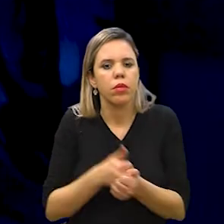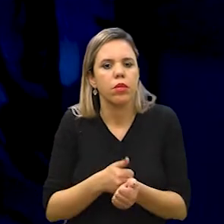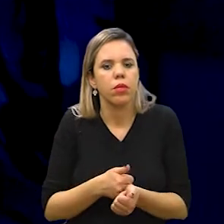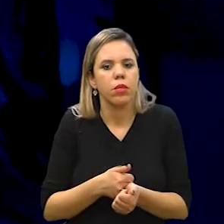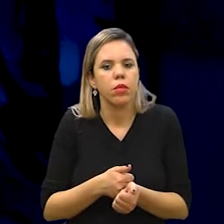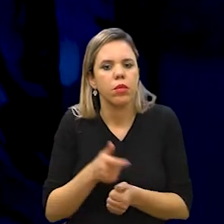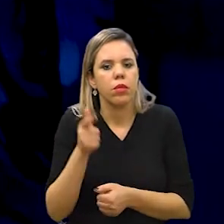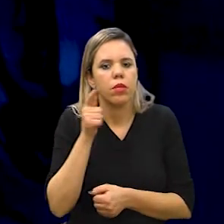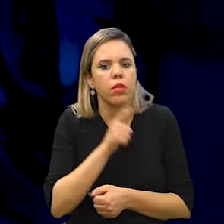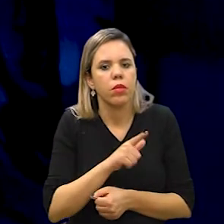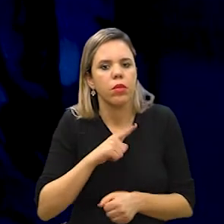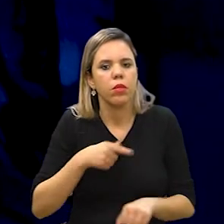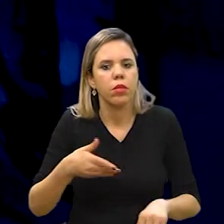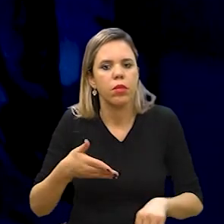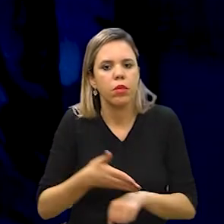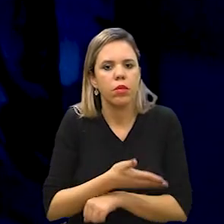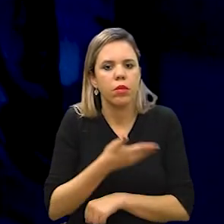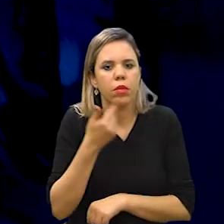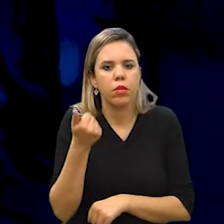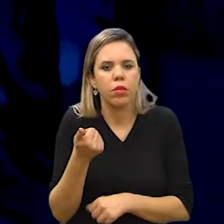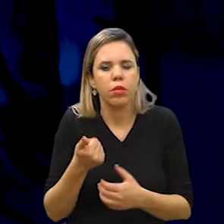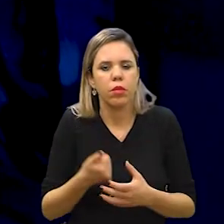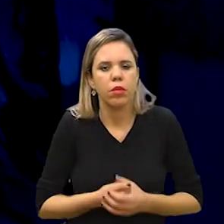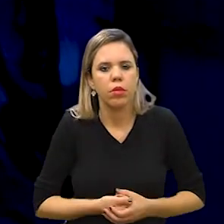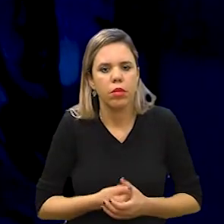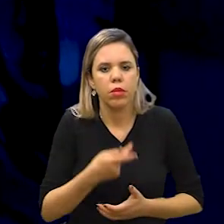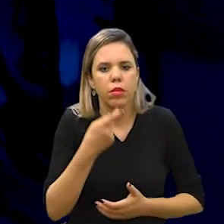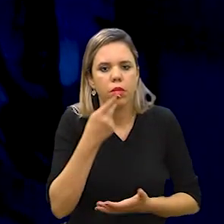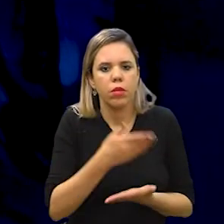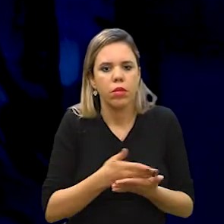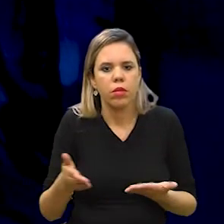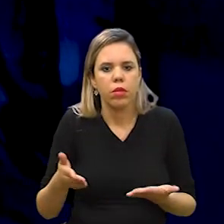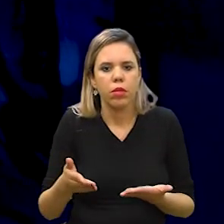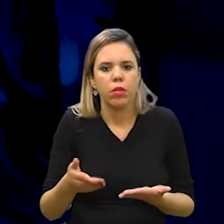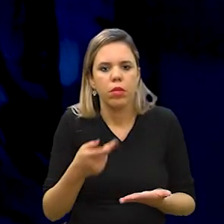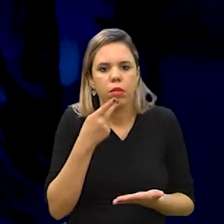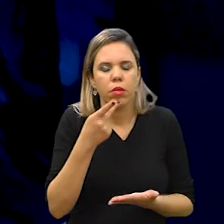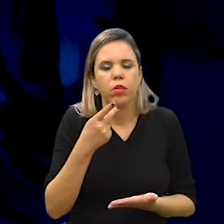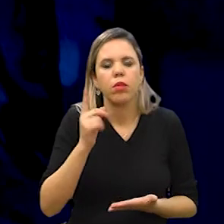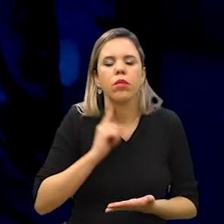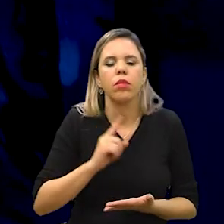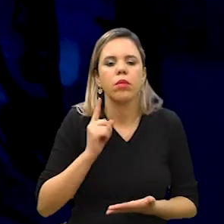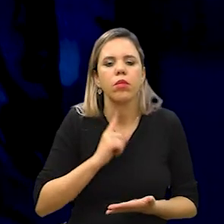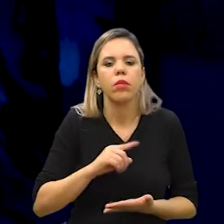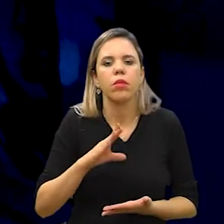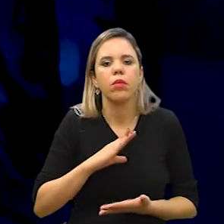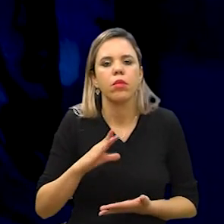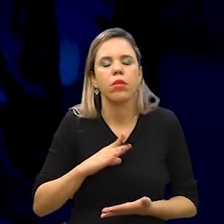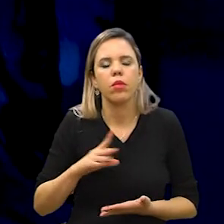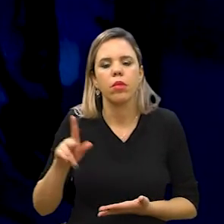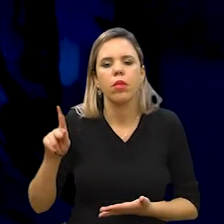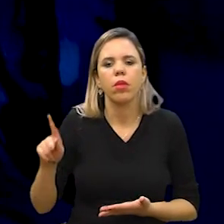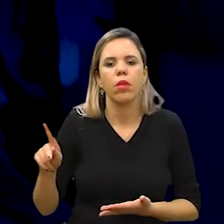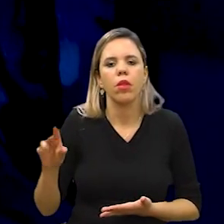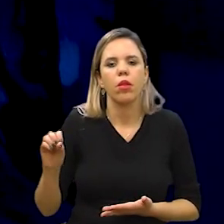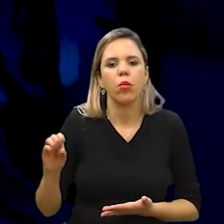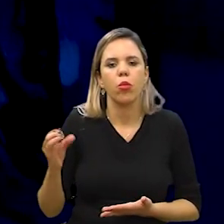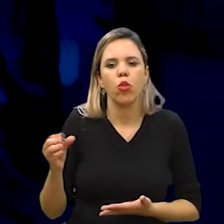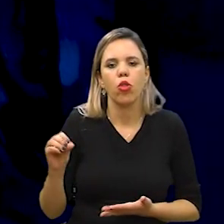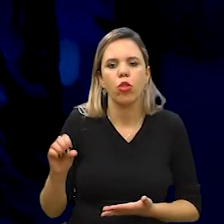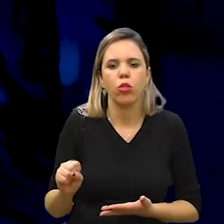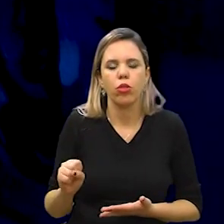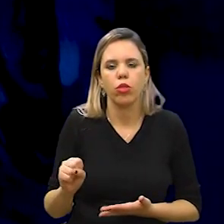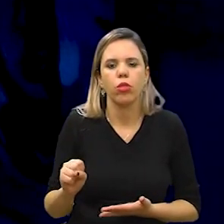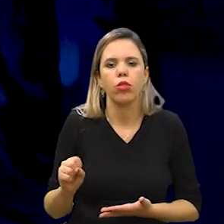uma cidade mais próxima à região que a gente consiga ter um acesso mais fácil. Eu falei no começo que a gente está falando de Minas, é de qual cidade vocês